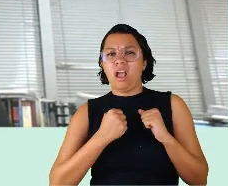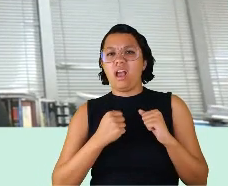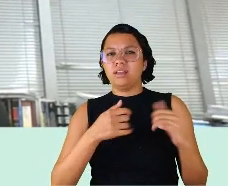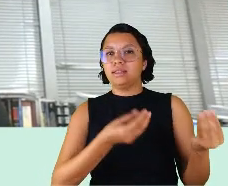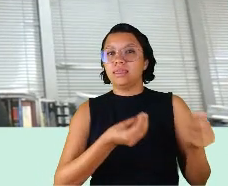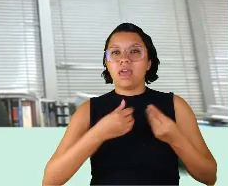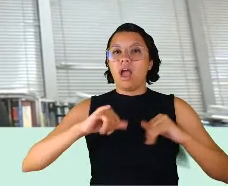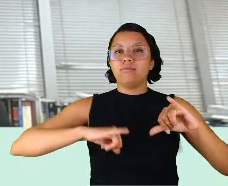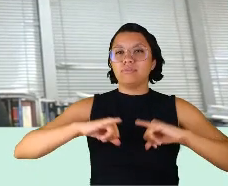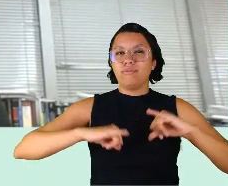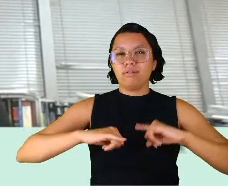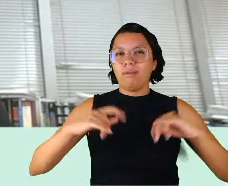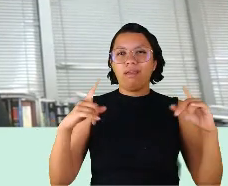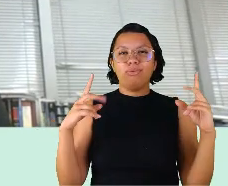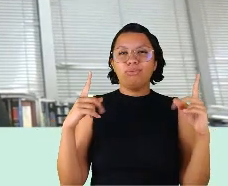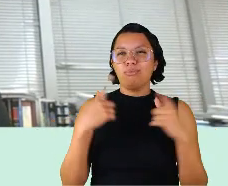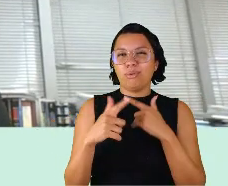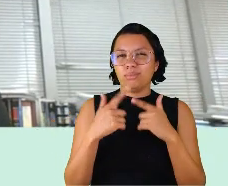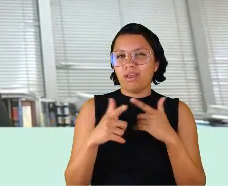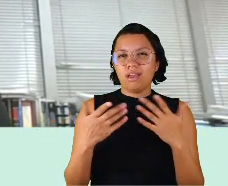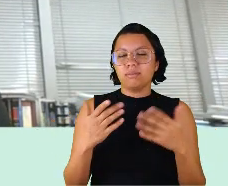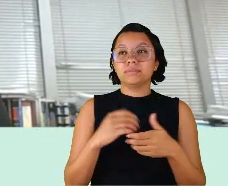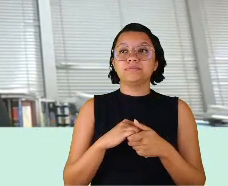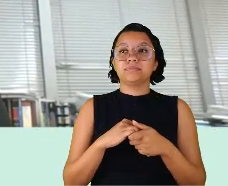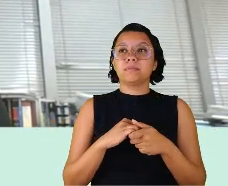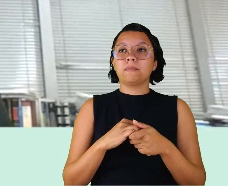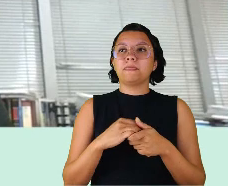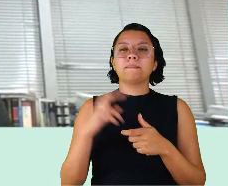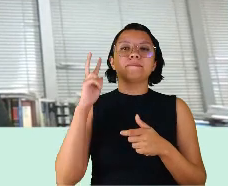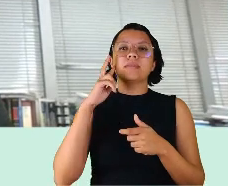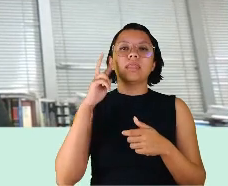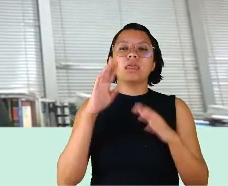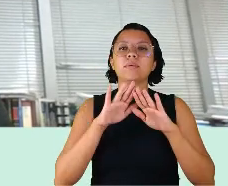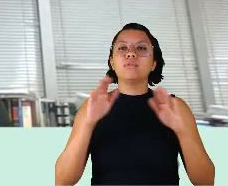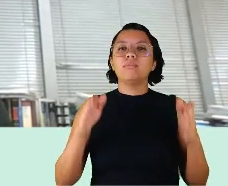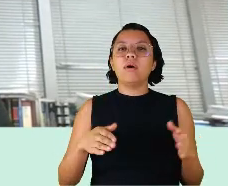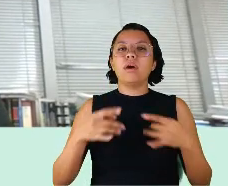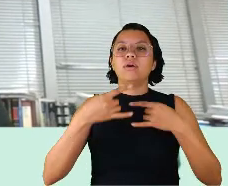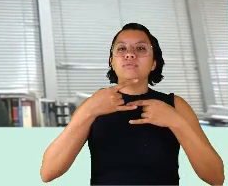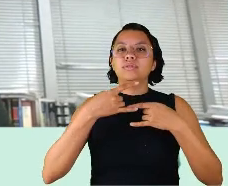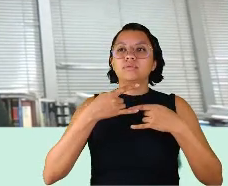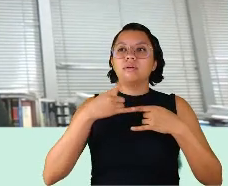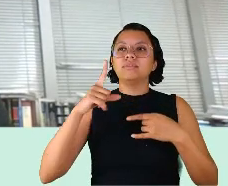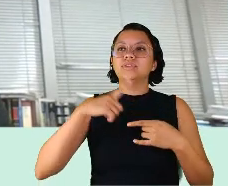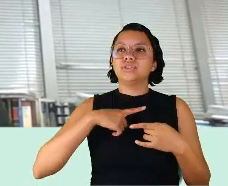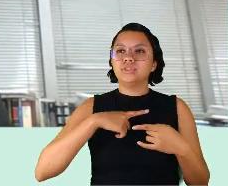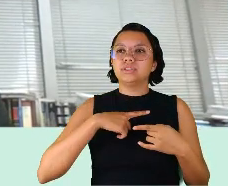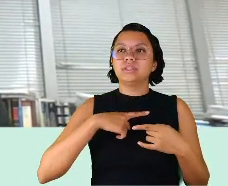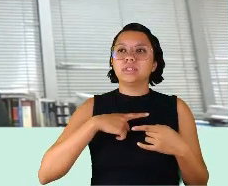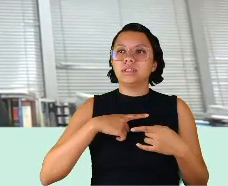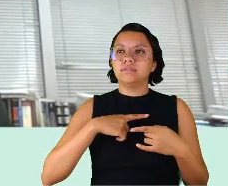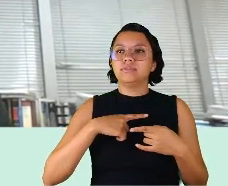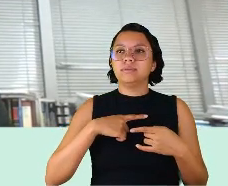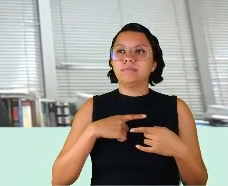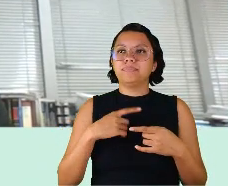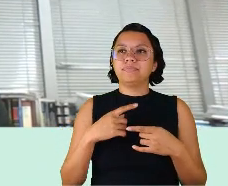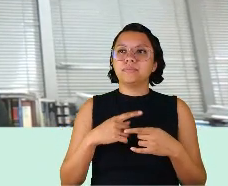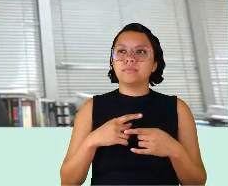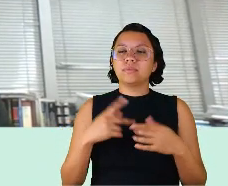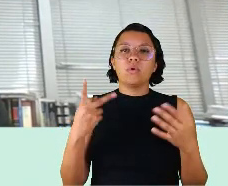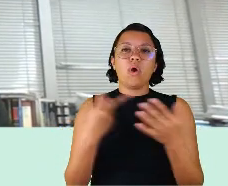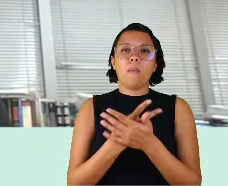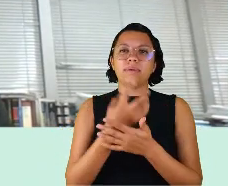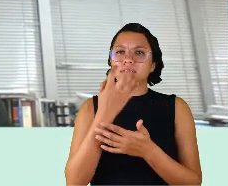sofrimento, esse atrito, né? Vocês lembram do balcão virtual, Renata? A gente teve um incidente sério com o balcão